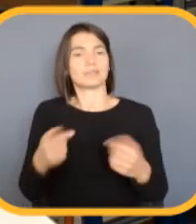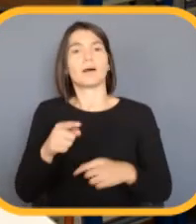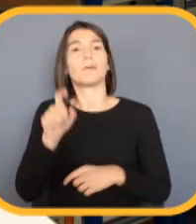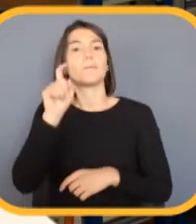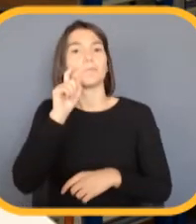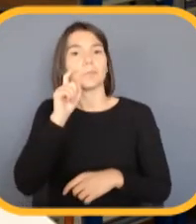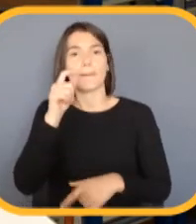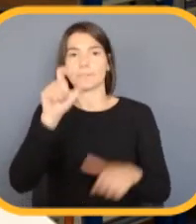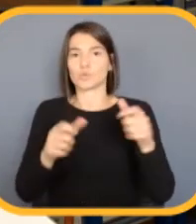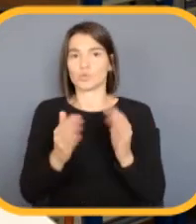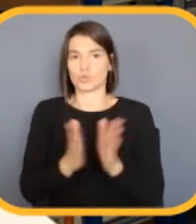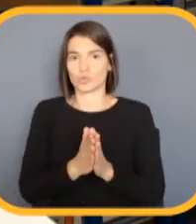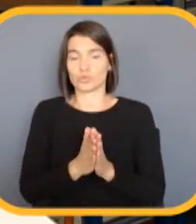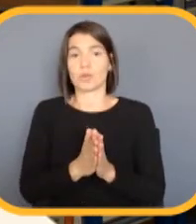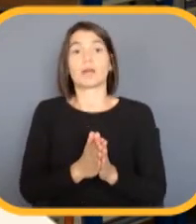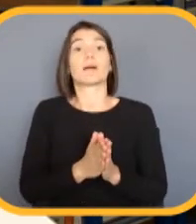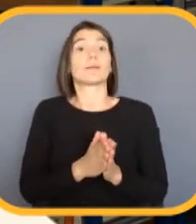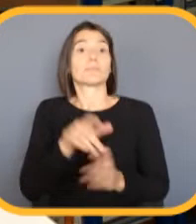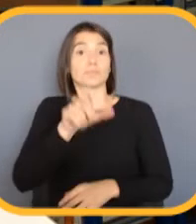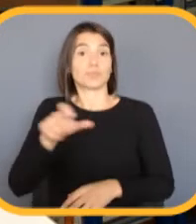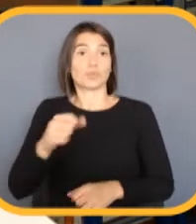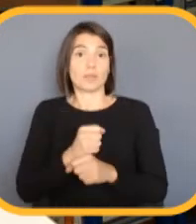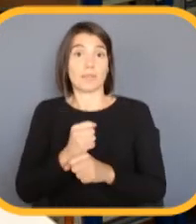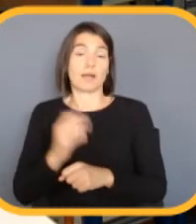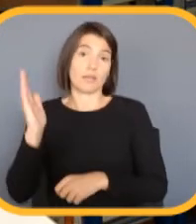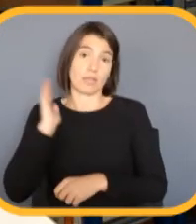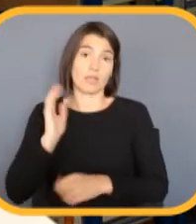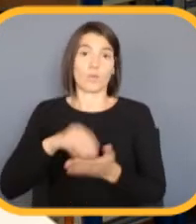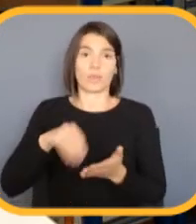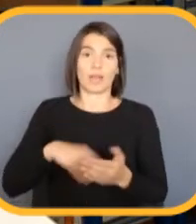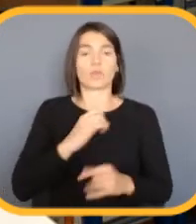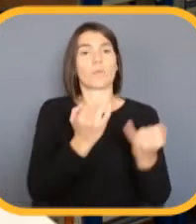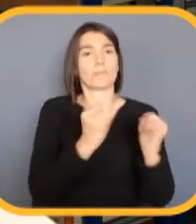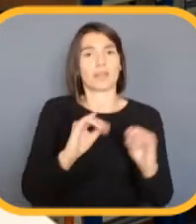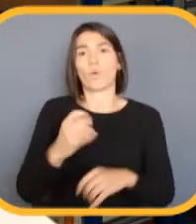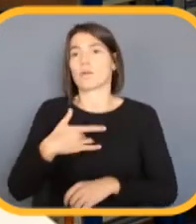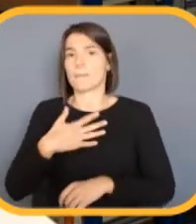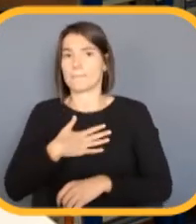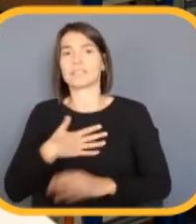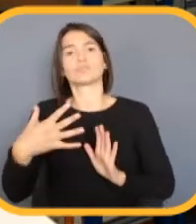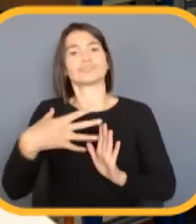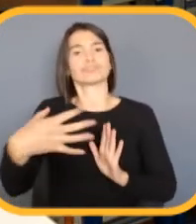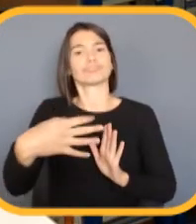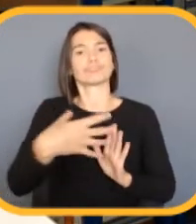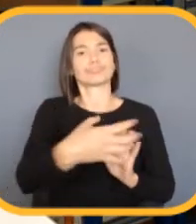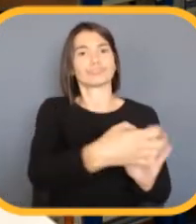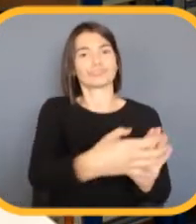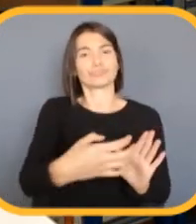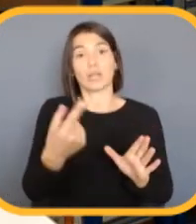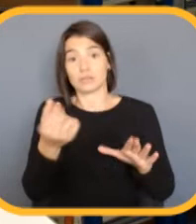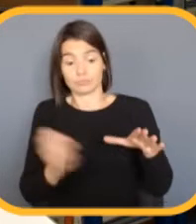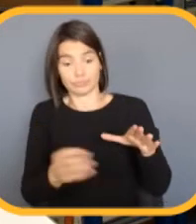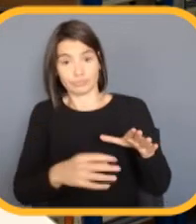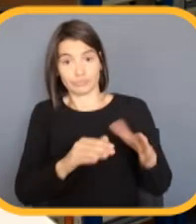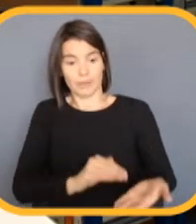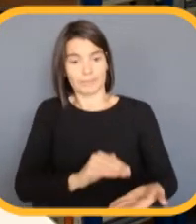princípio de proteção de todos os cidadãos. Os rendimentos dos trabalhadores dependentes, independentes e empresas são deduzidos, de modo a criar um